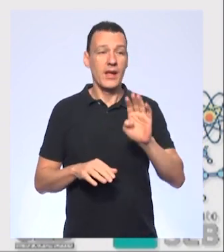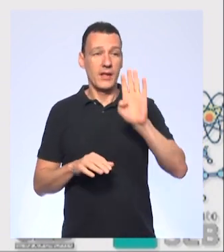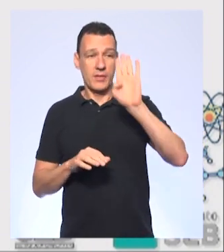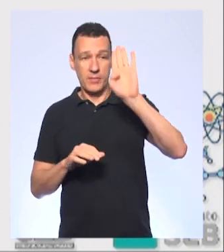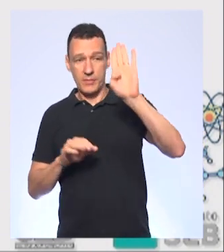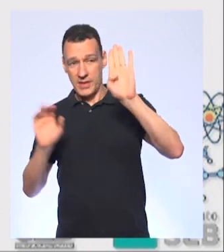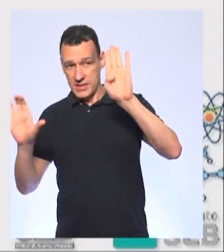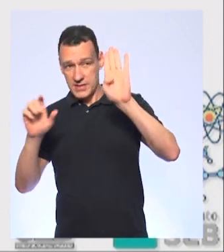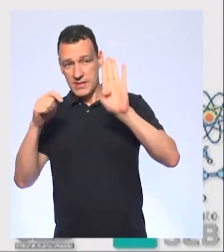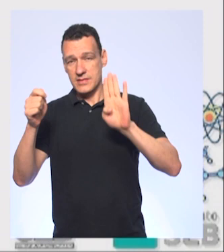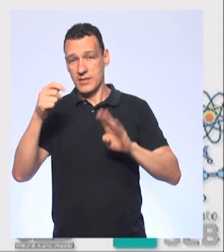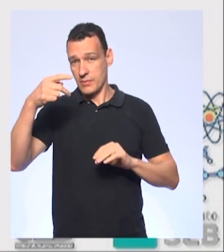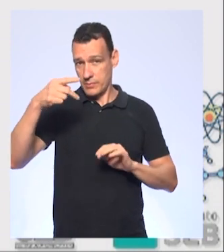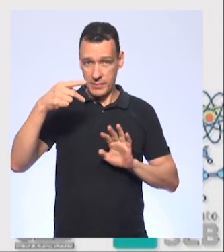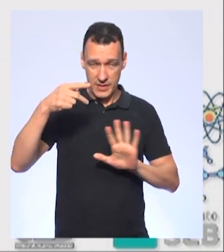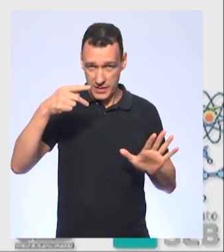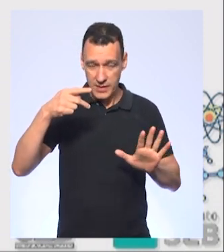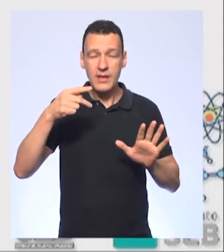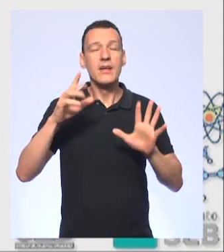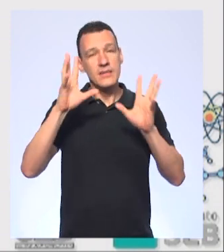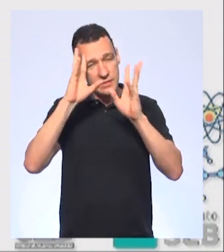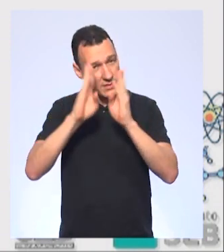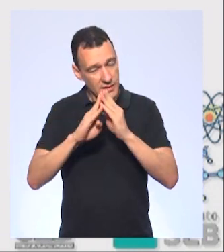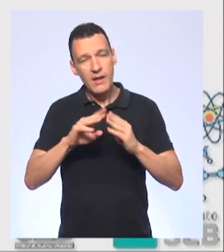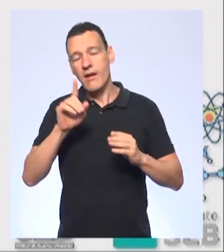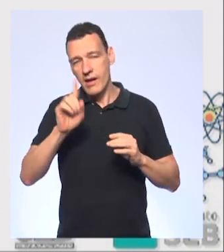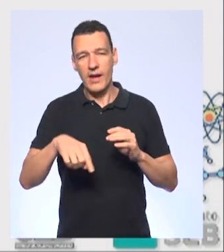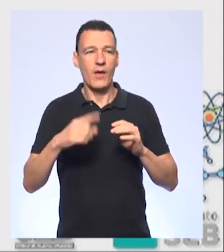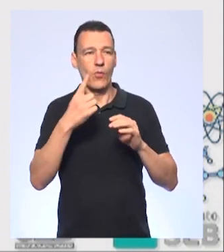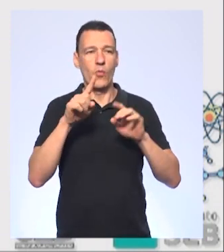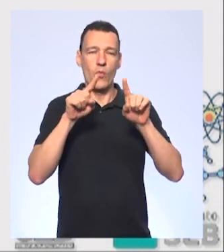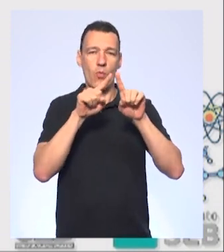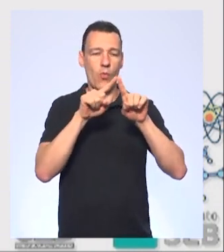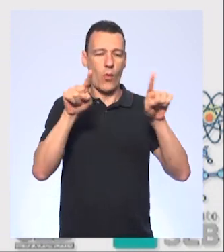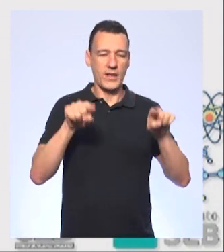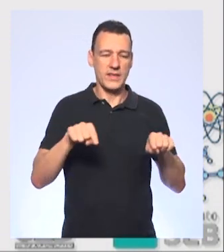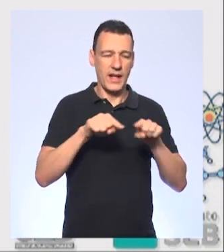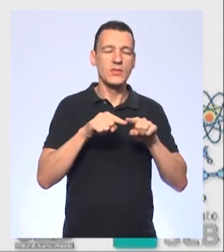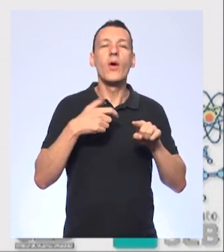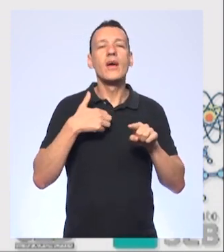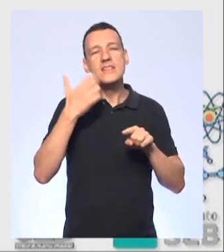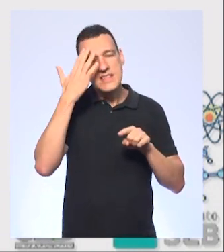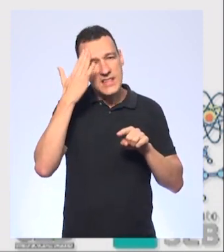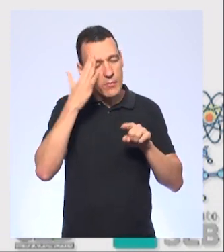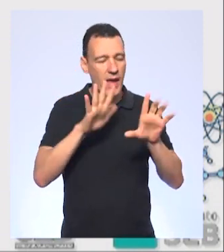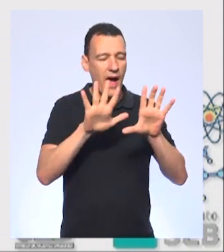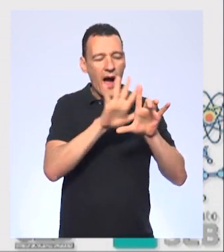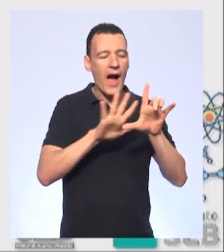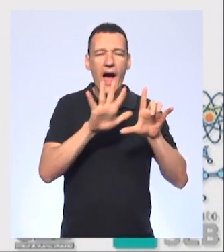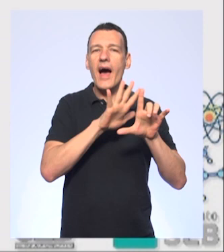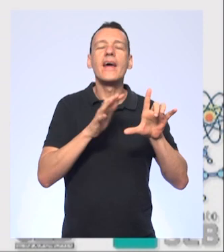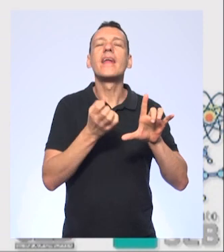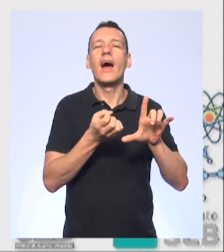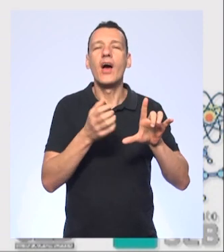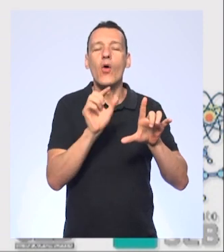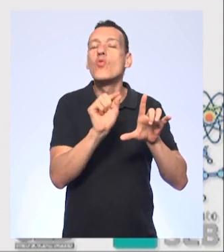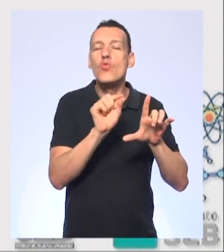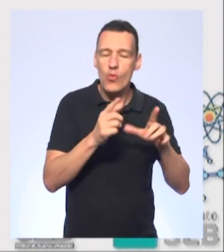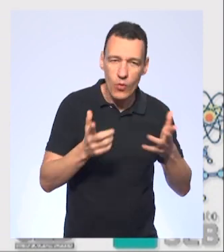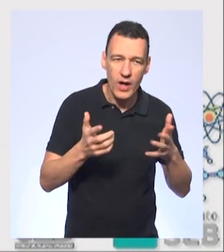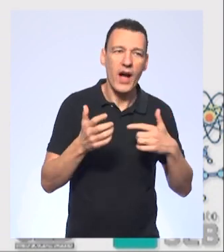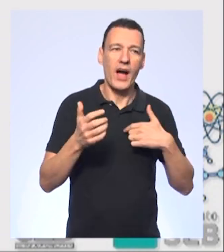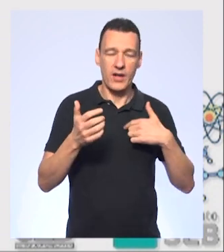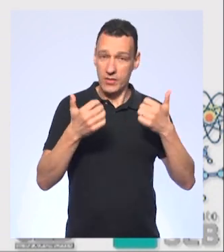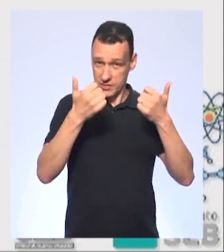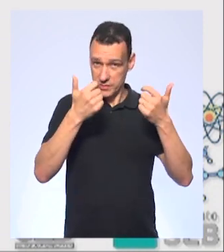P, formando um quadrado que ele quer saber qual a área. Bom, primeira coisa que a gente sabe é que o